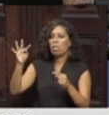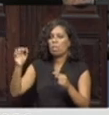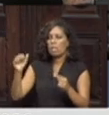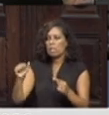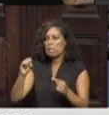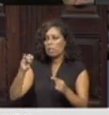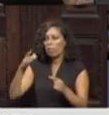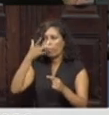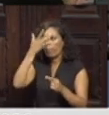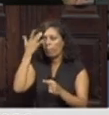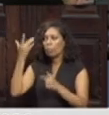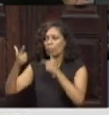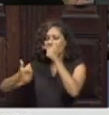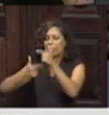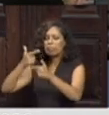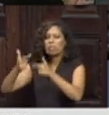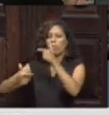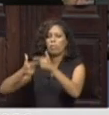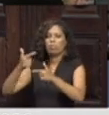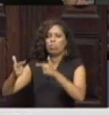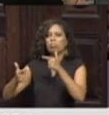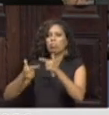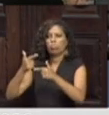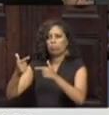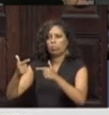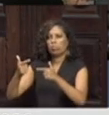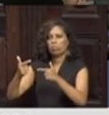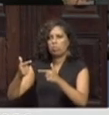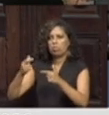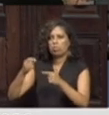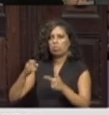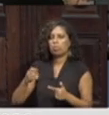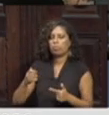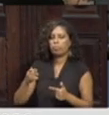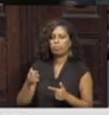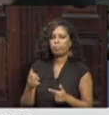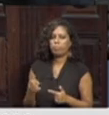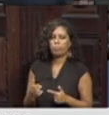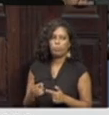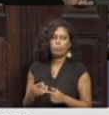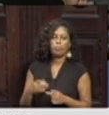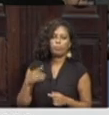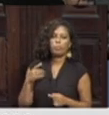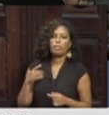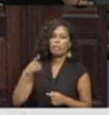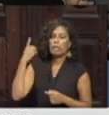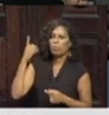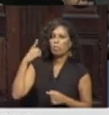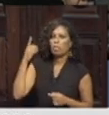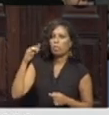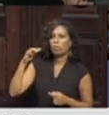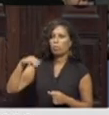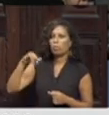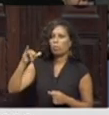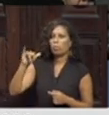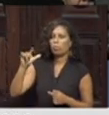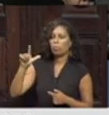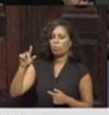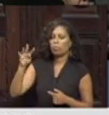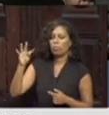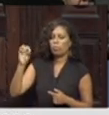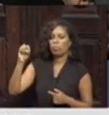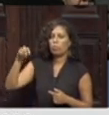com emenda, com voto em separado pela inconstitucionalidade do deputado Milton Rangel. De transporte favorável,